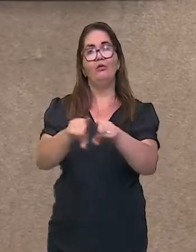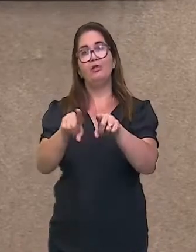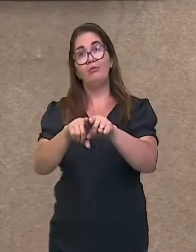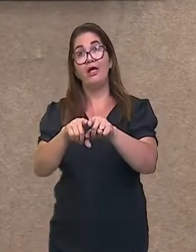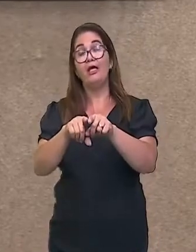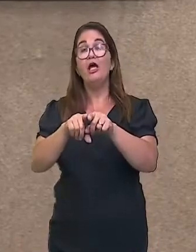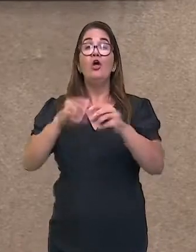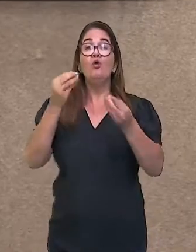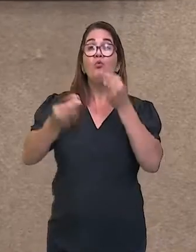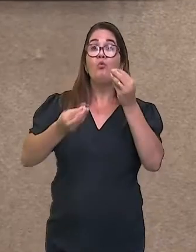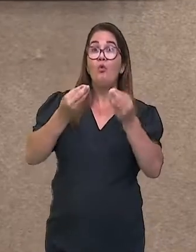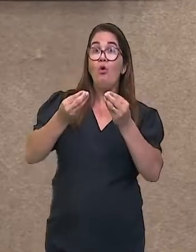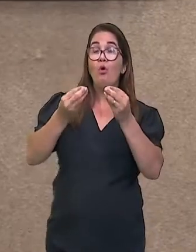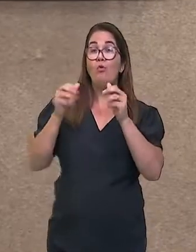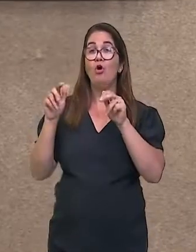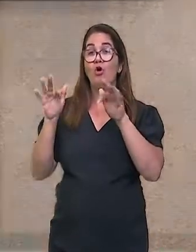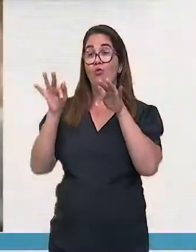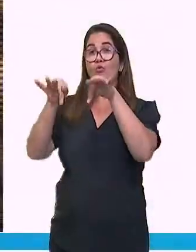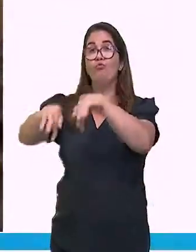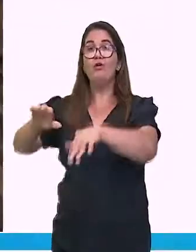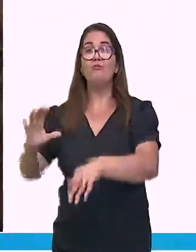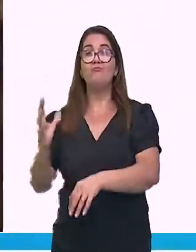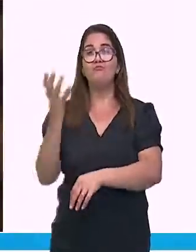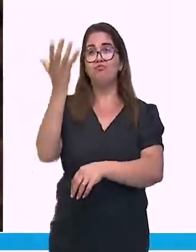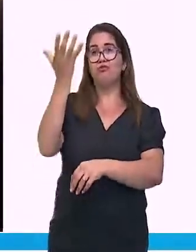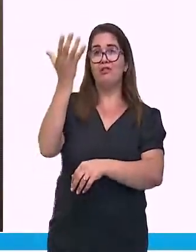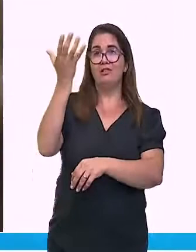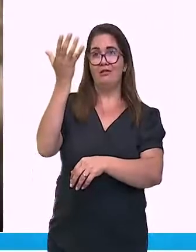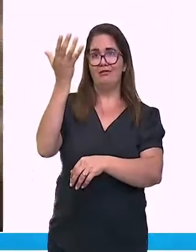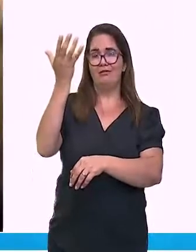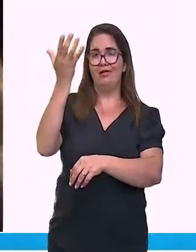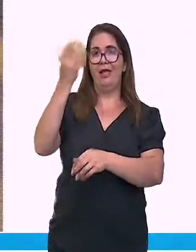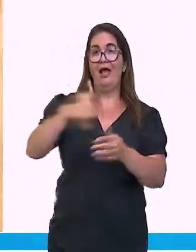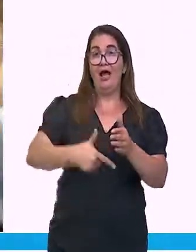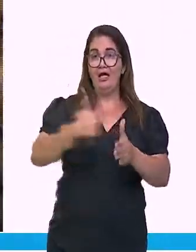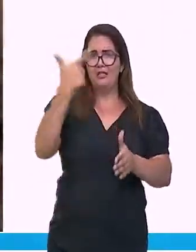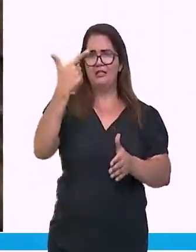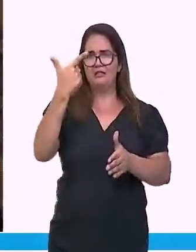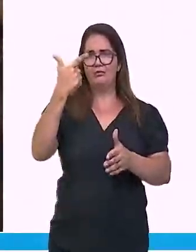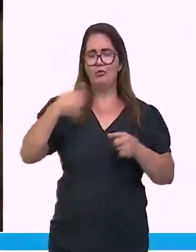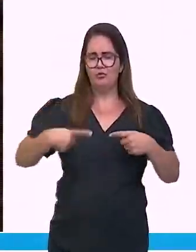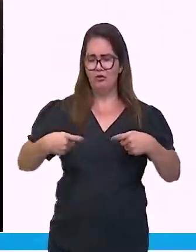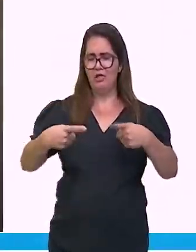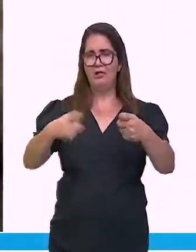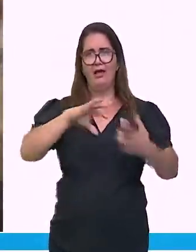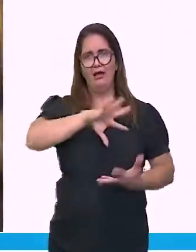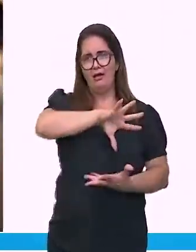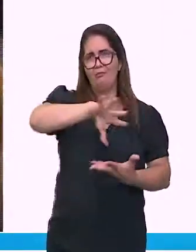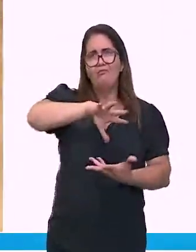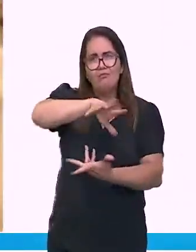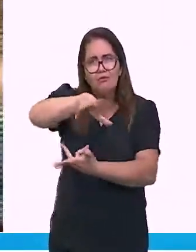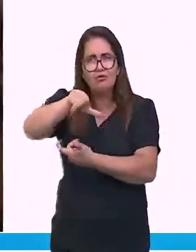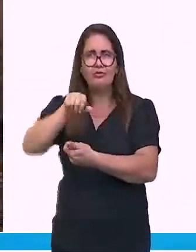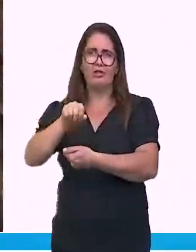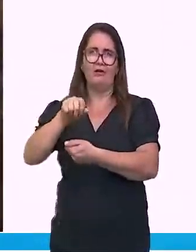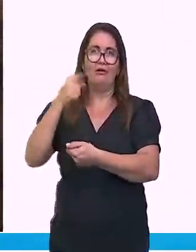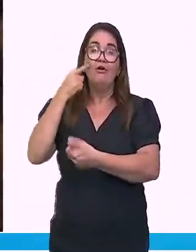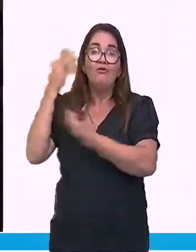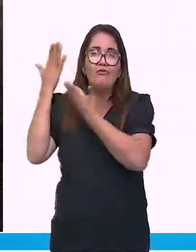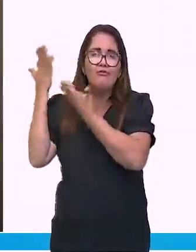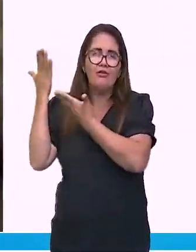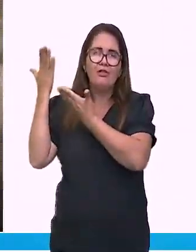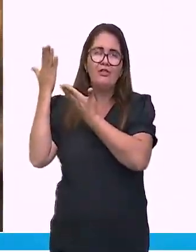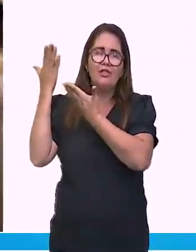Mundial. Na imagem, vocês estão vendo o modo que aconteceu essa guerra, que foi o